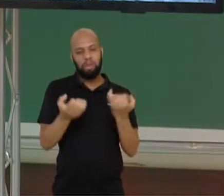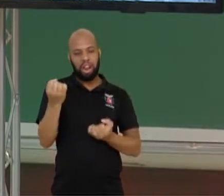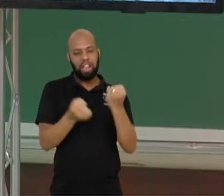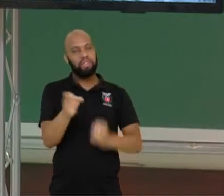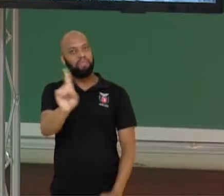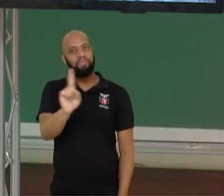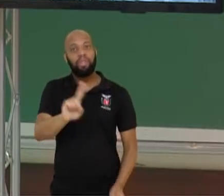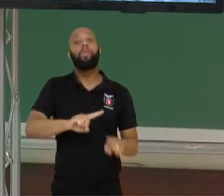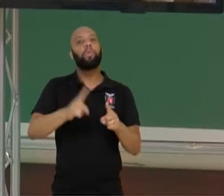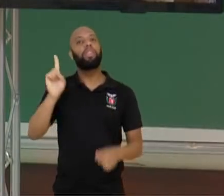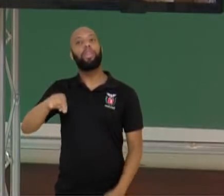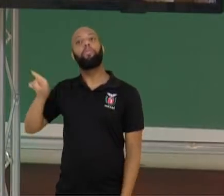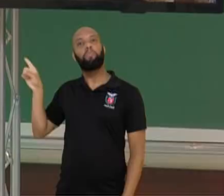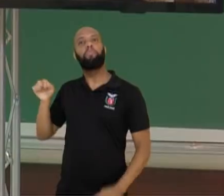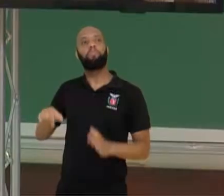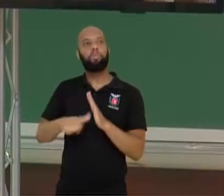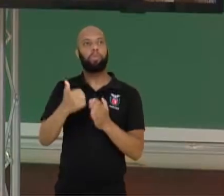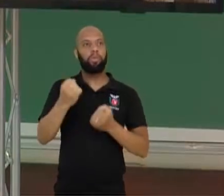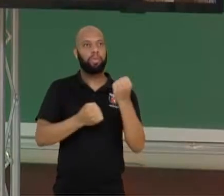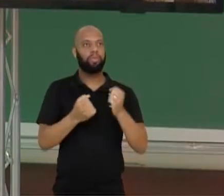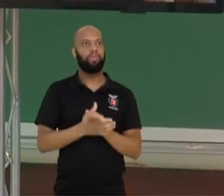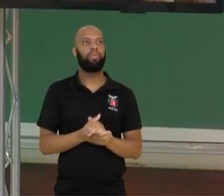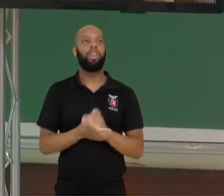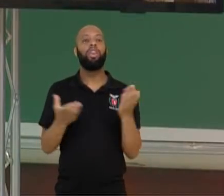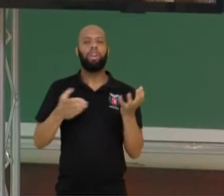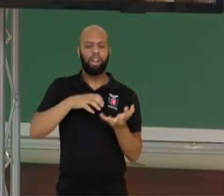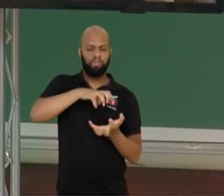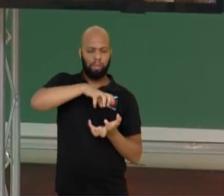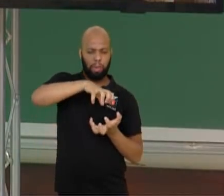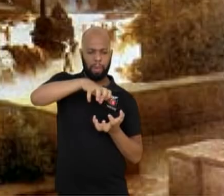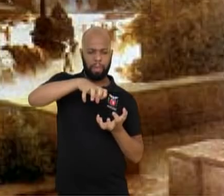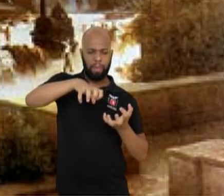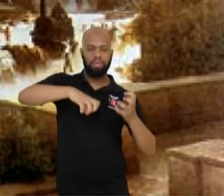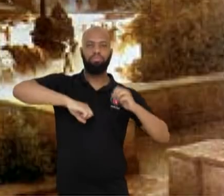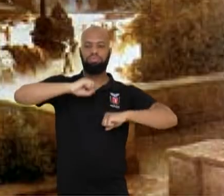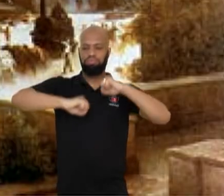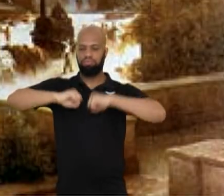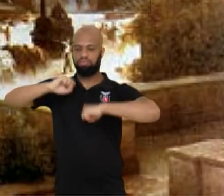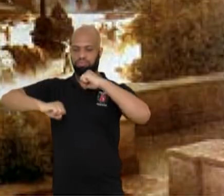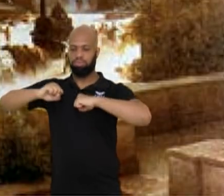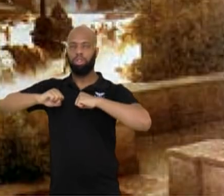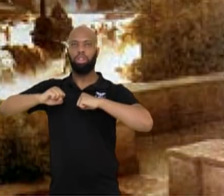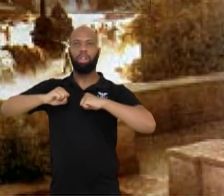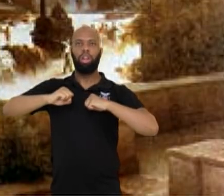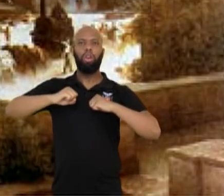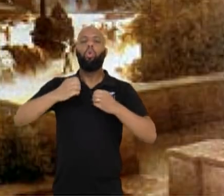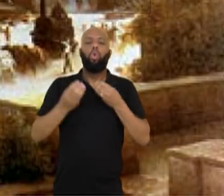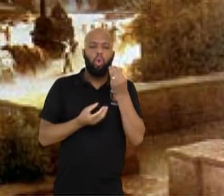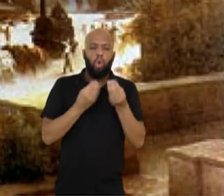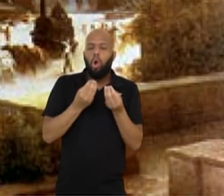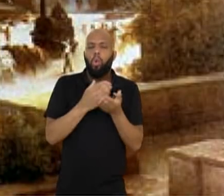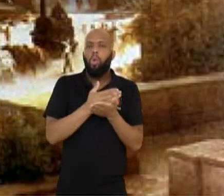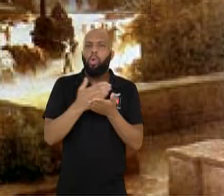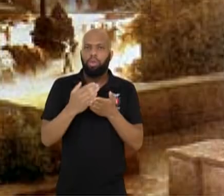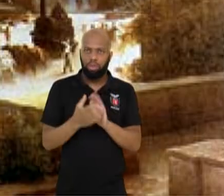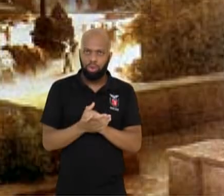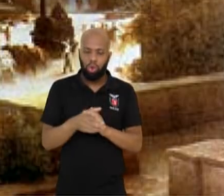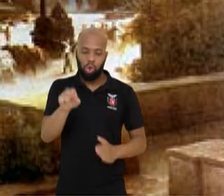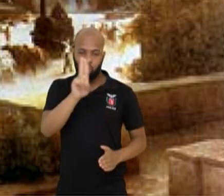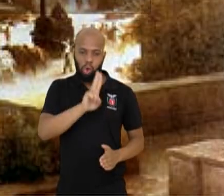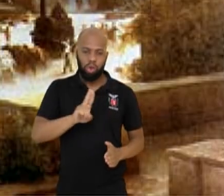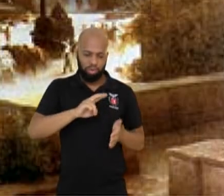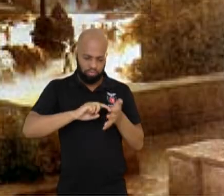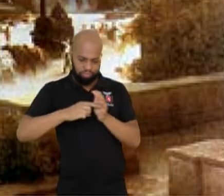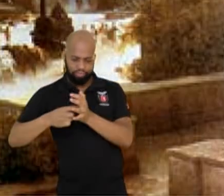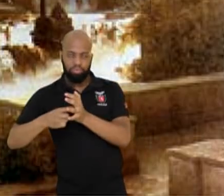era o primeiro carro esse aqui. Revolução Industrial. Quando começou, então, o uso das